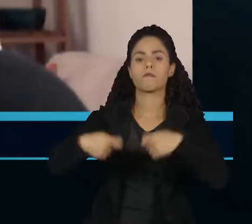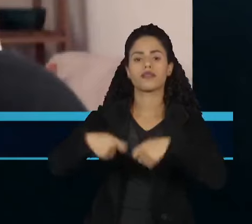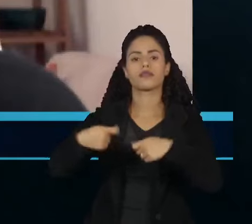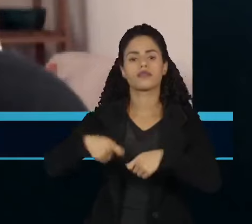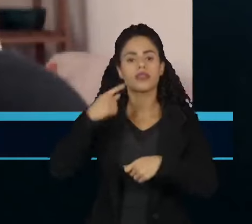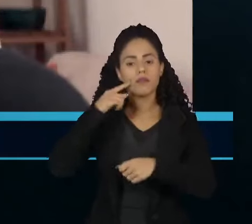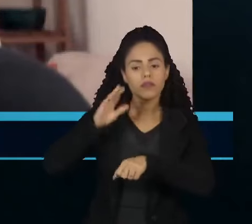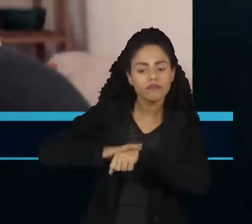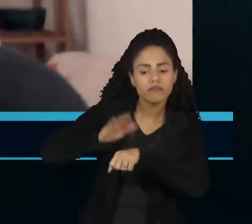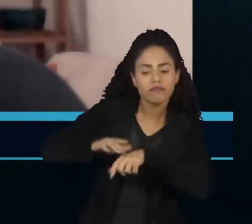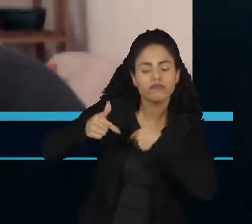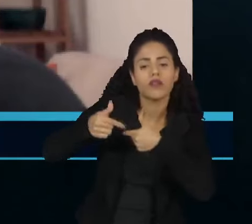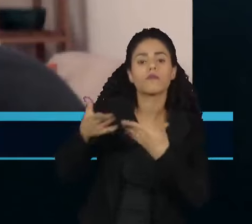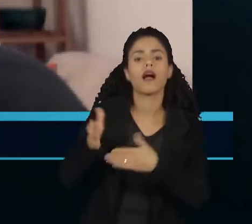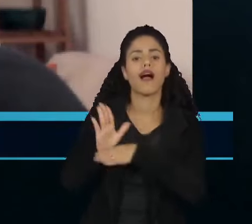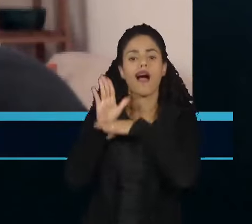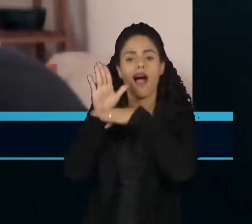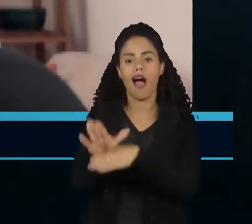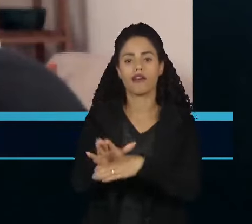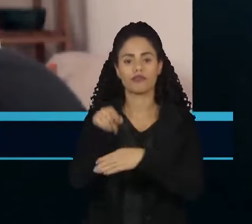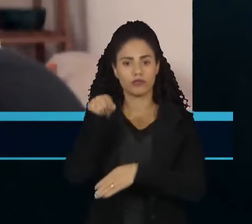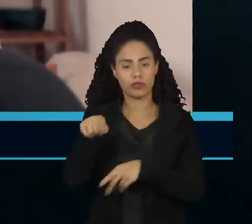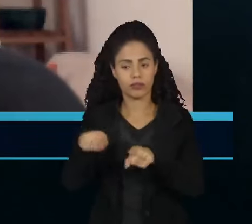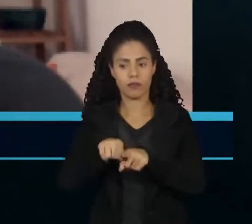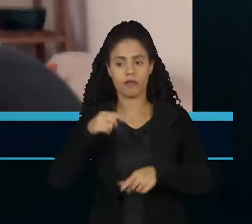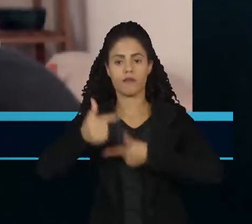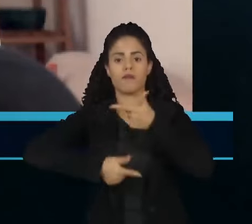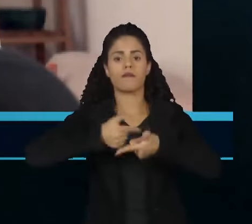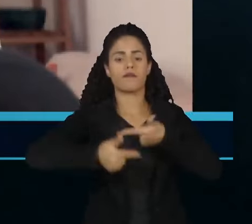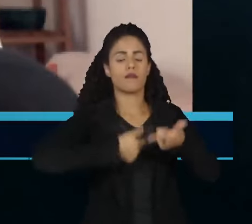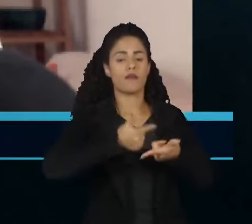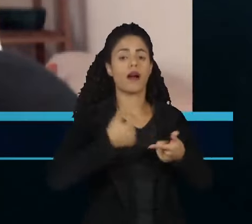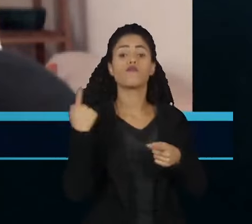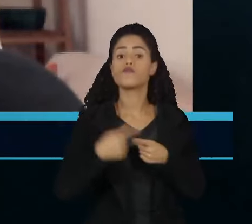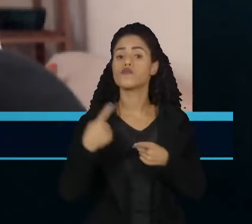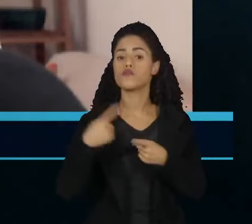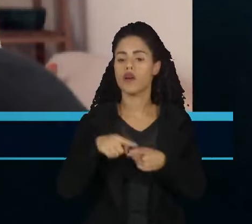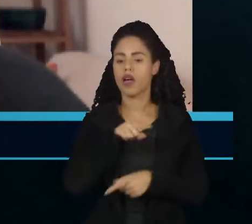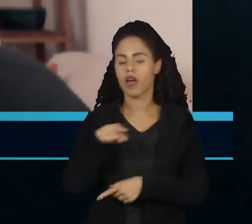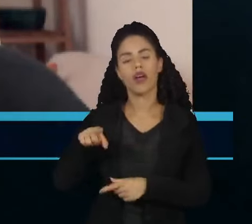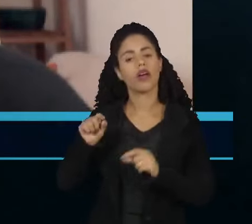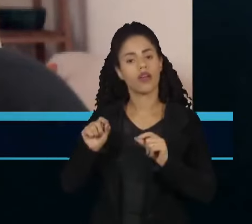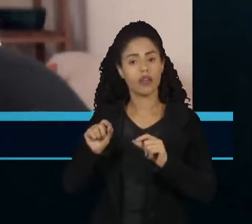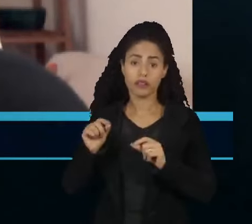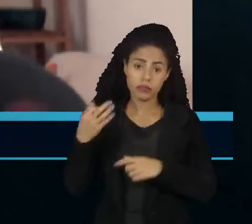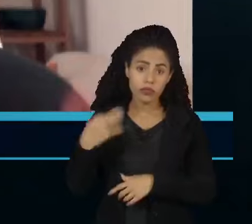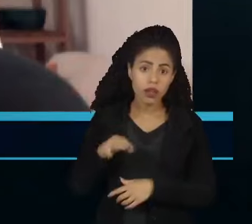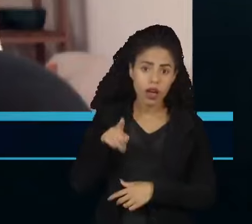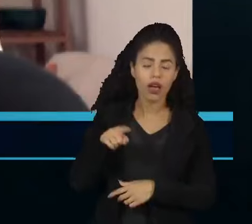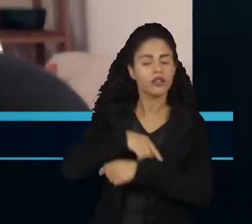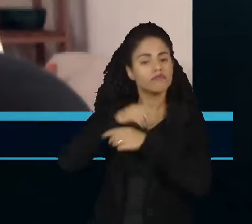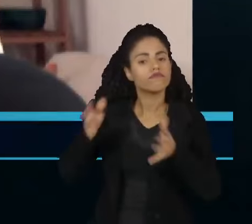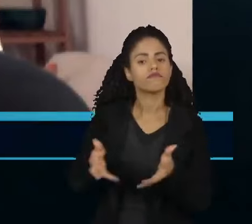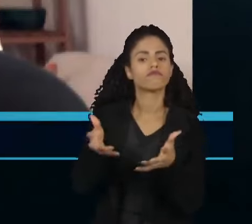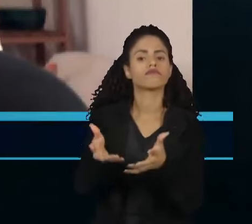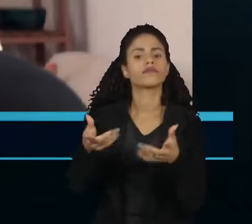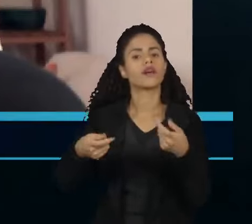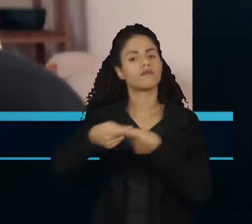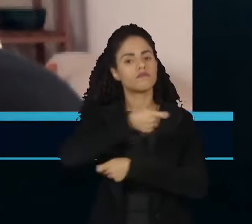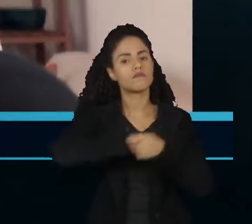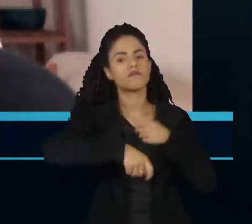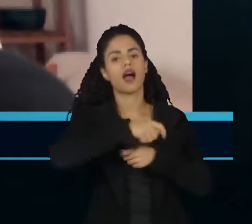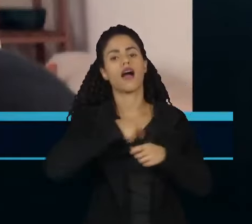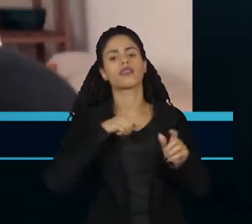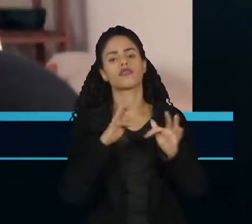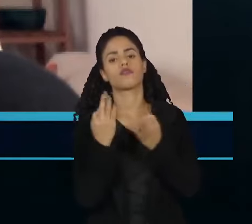de políticas para a geração de emprego e renda, porque isso fomenta a autonomia das